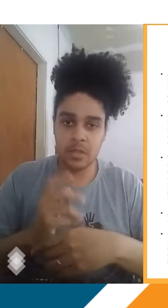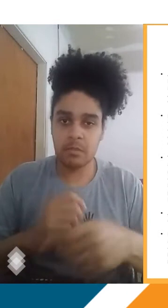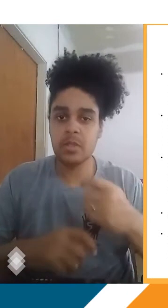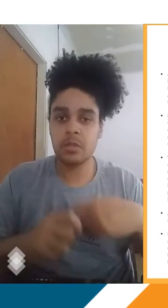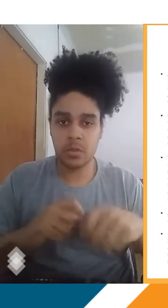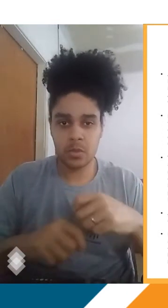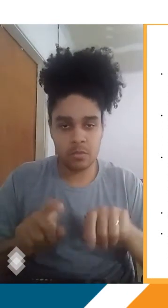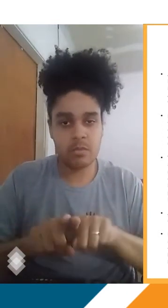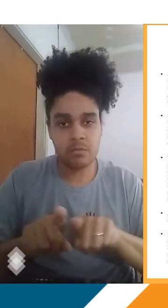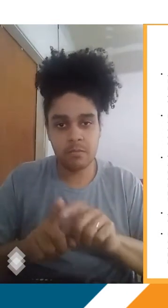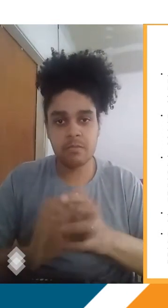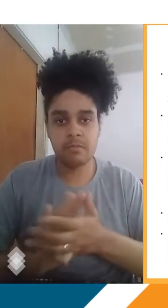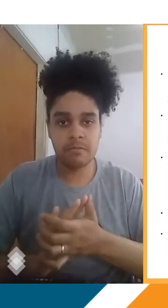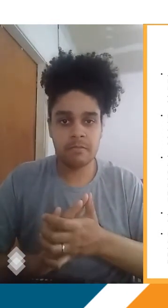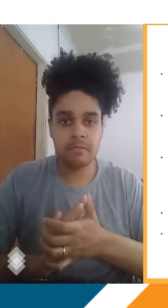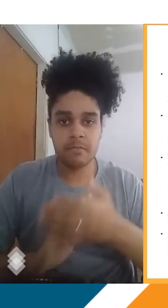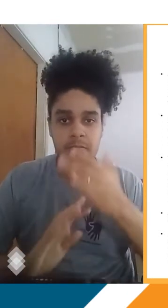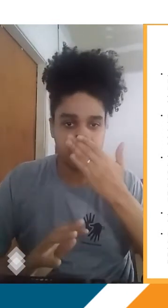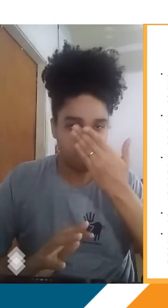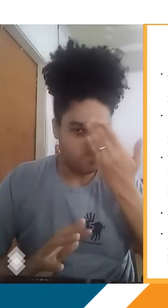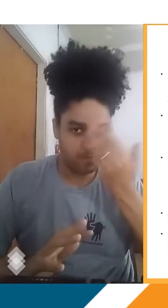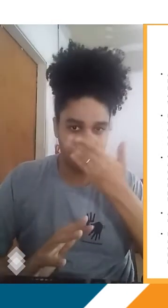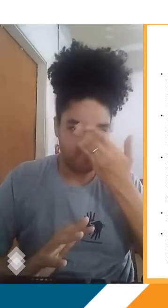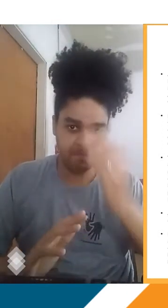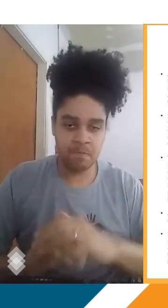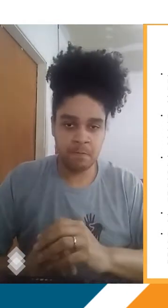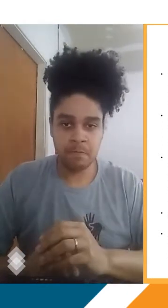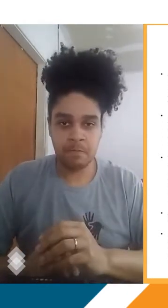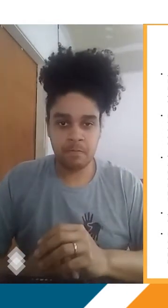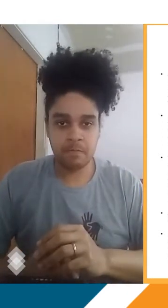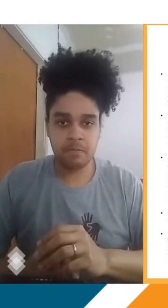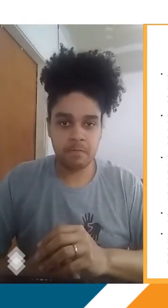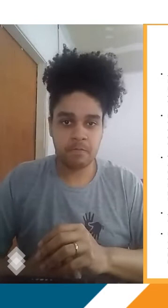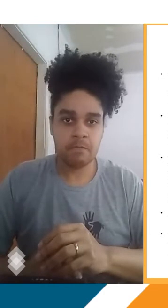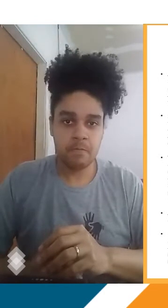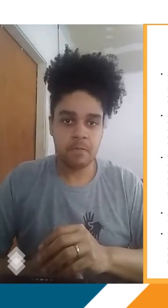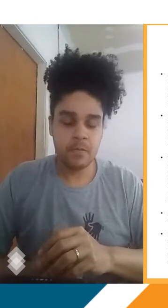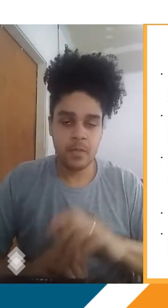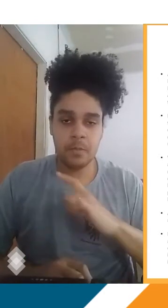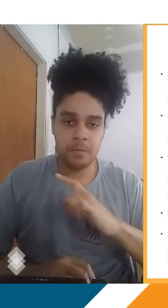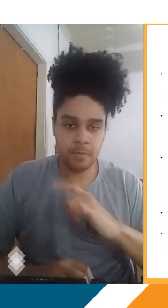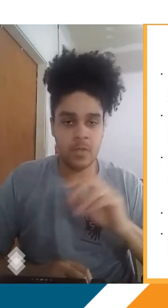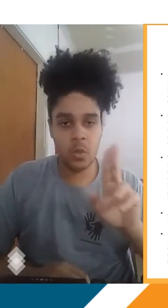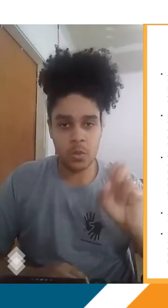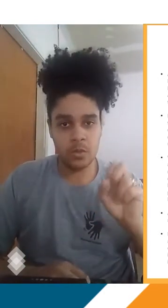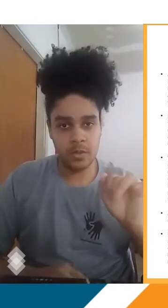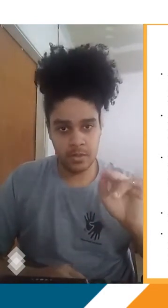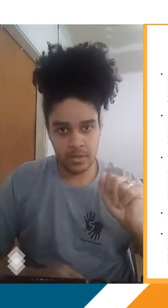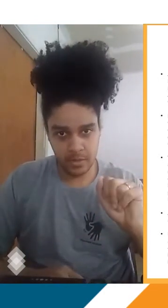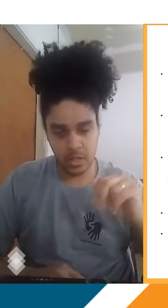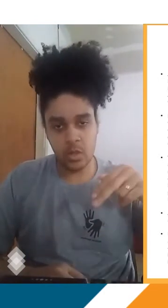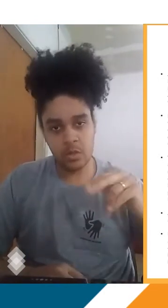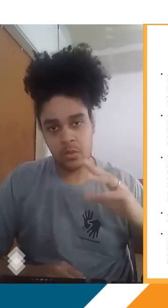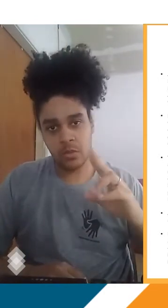Em Angra dos Reis, os ecossistemas locais foram e continuam sendo degradados pela atividade imobiliária. a presença das usinas nucleares de Angra 1 e Angra 2 e